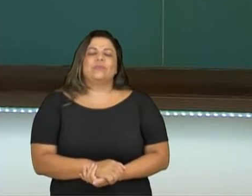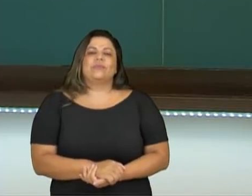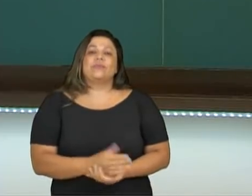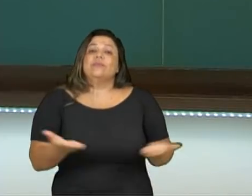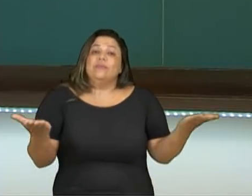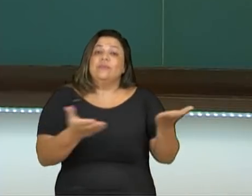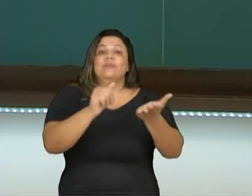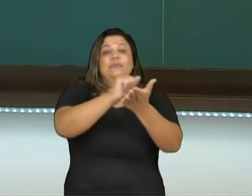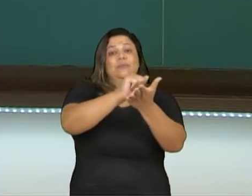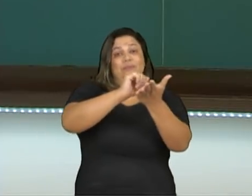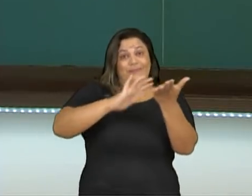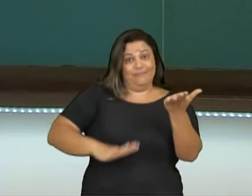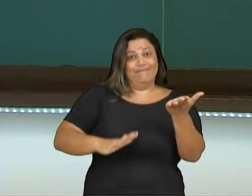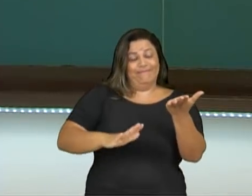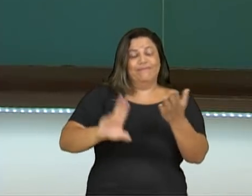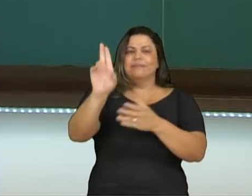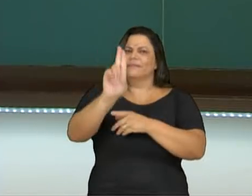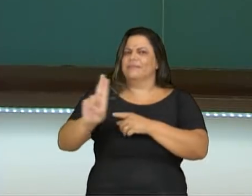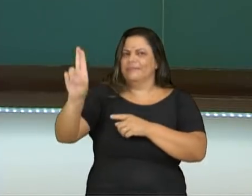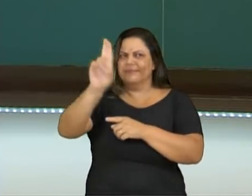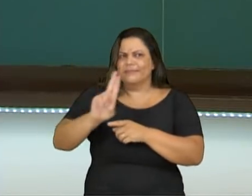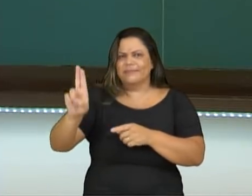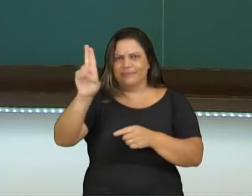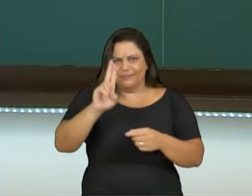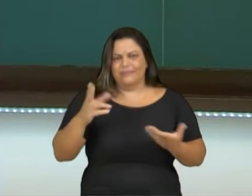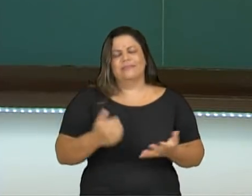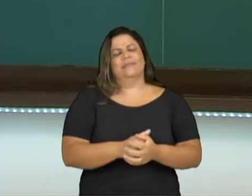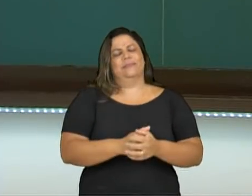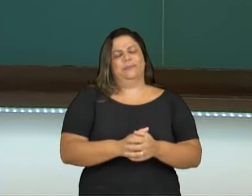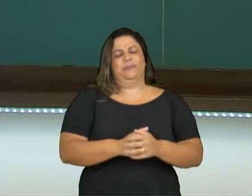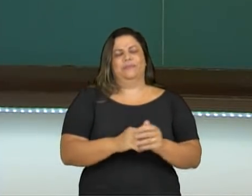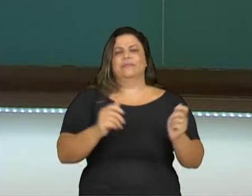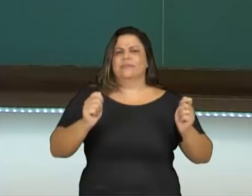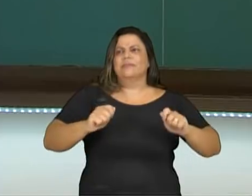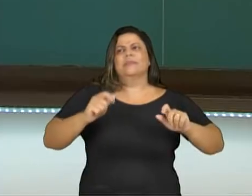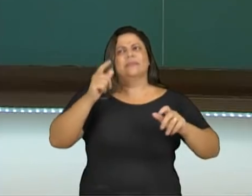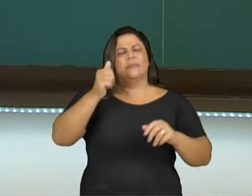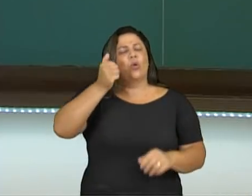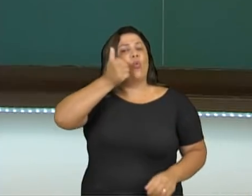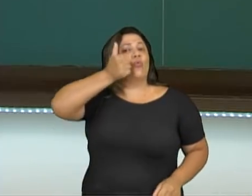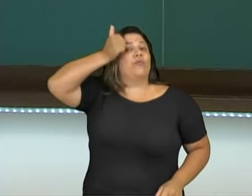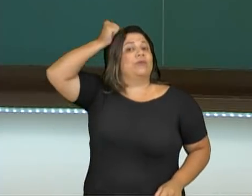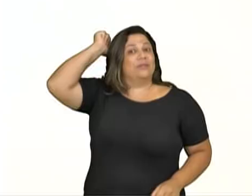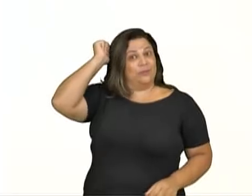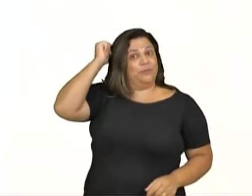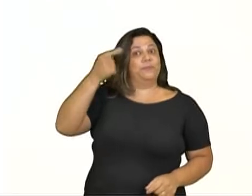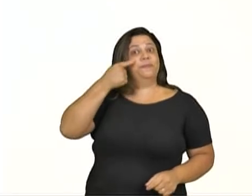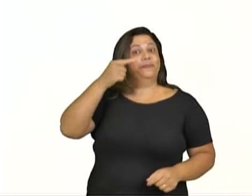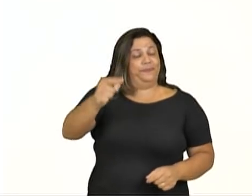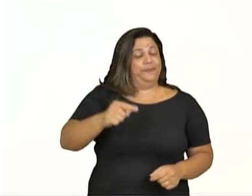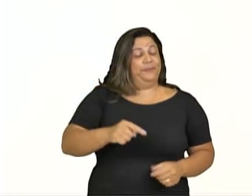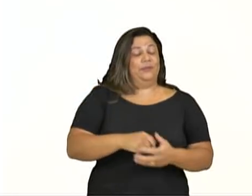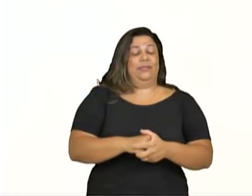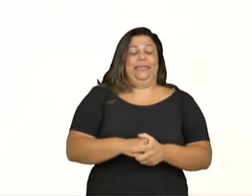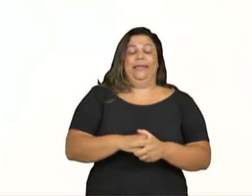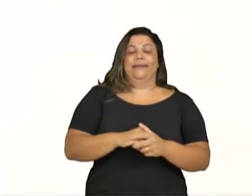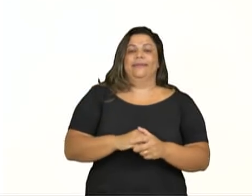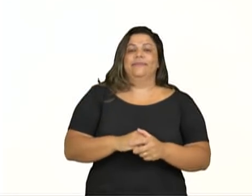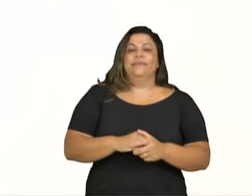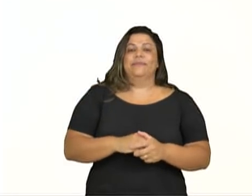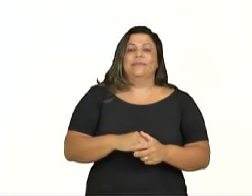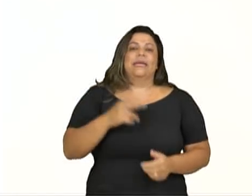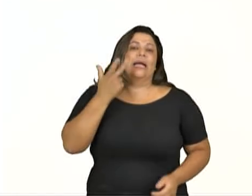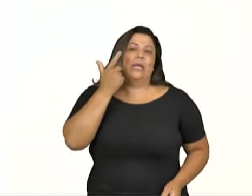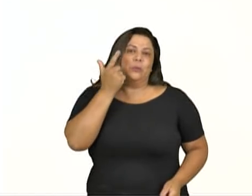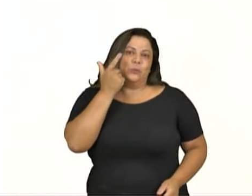exercício que é de uma universidade, um teste de vestibular lá do Ceará. Então, o dispositivo de segurança de um cofre